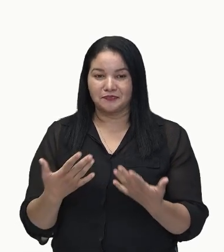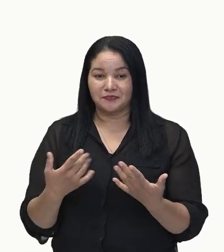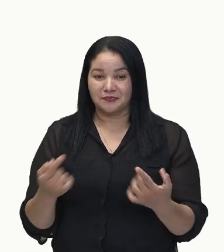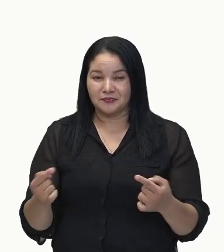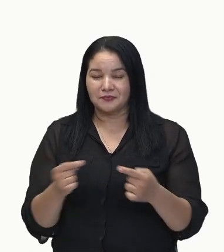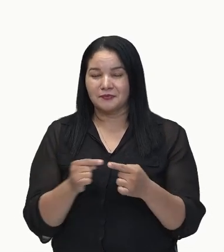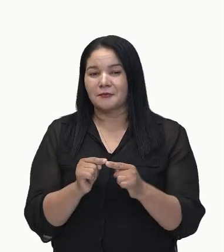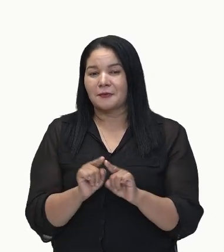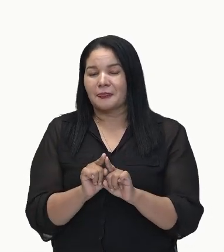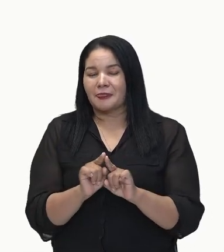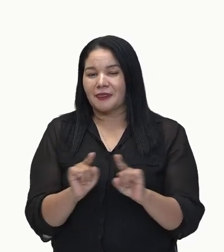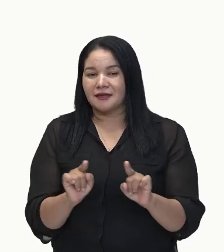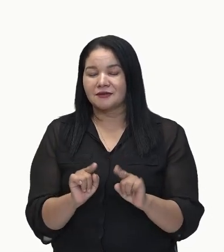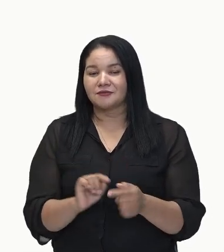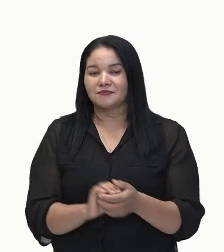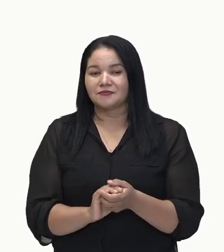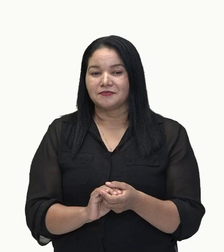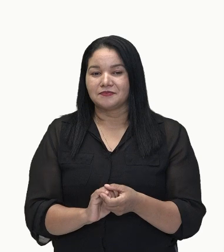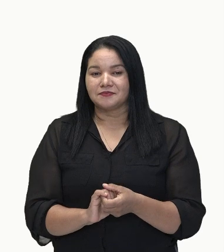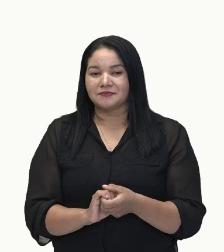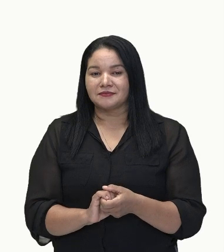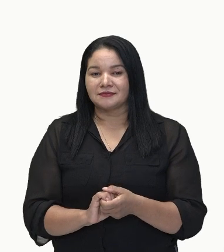Professor, mas